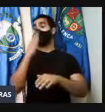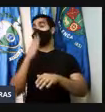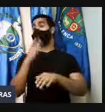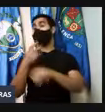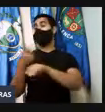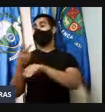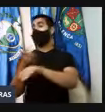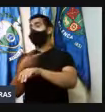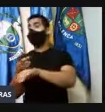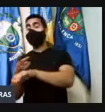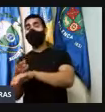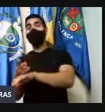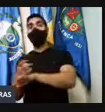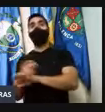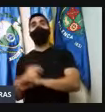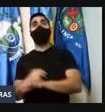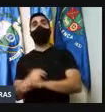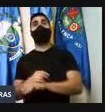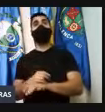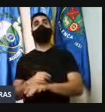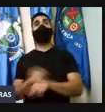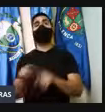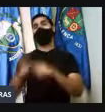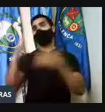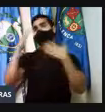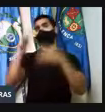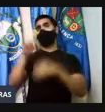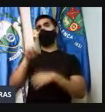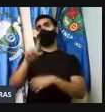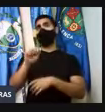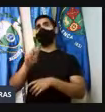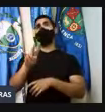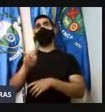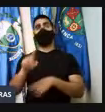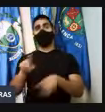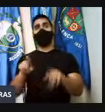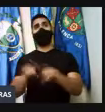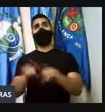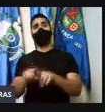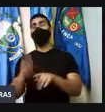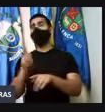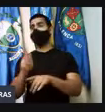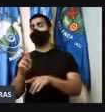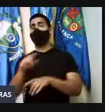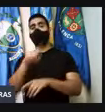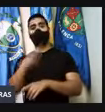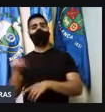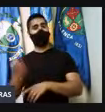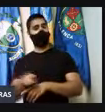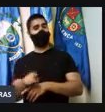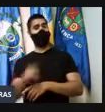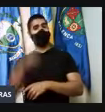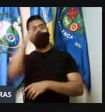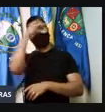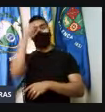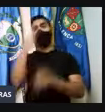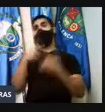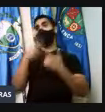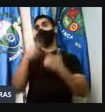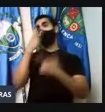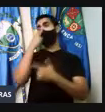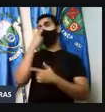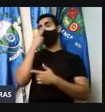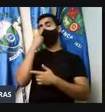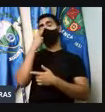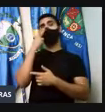procuradora, que assim agradeceu o David aqui pelo entendimento, da gente manter o veto do prefeito, que parece que foi feita